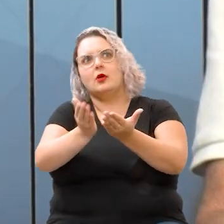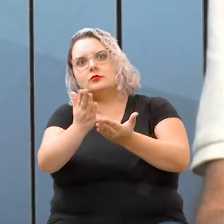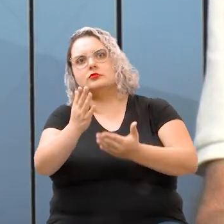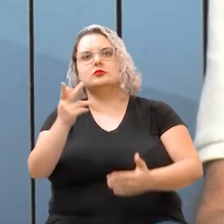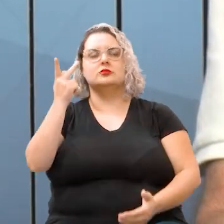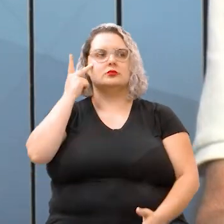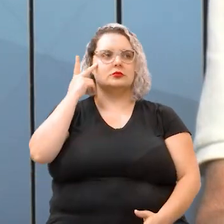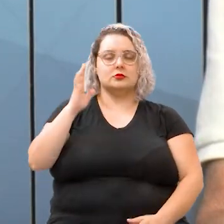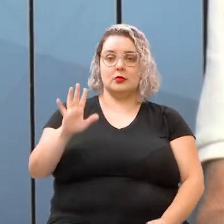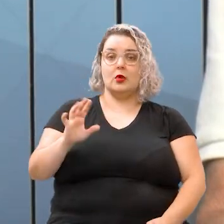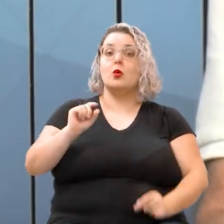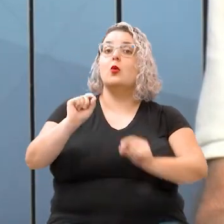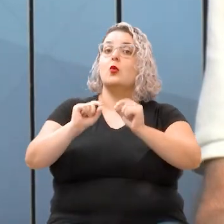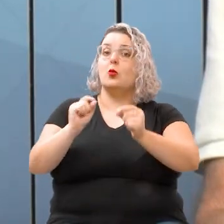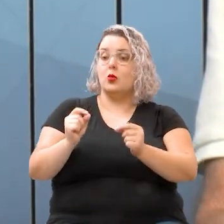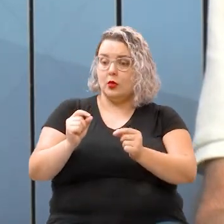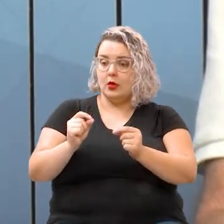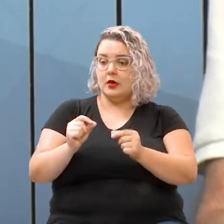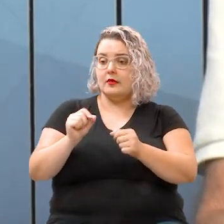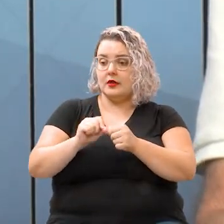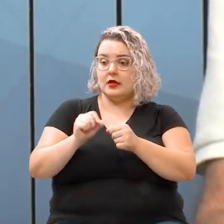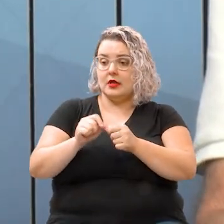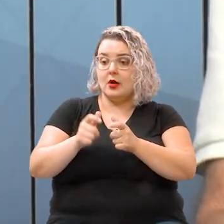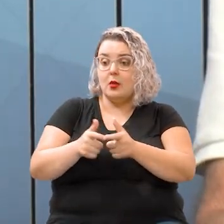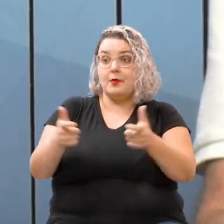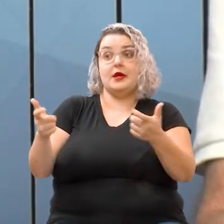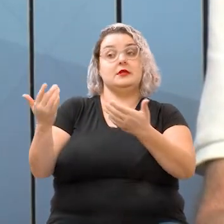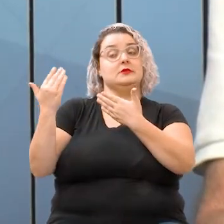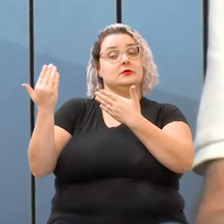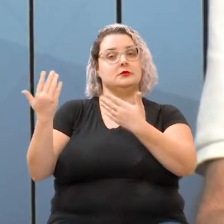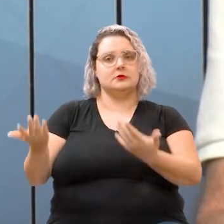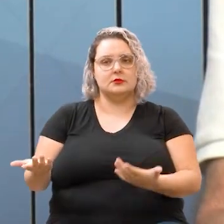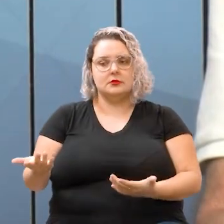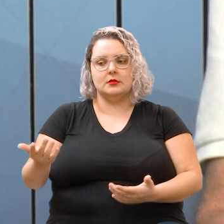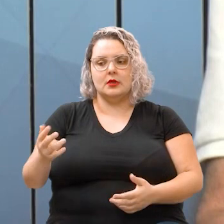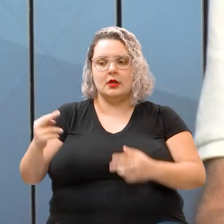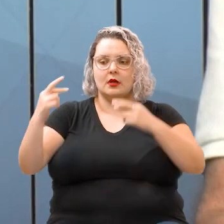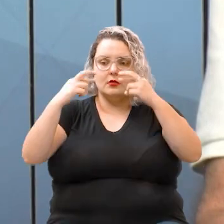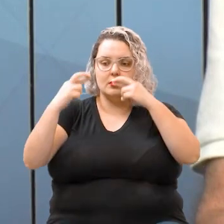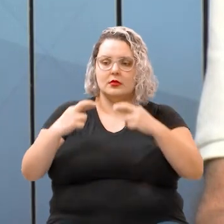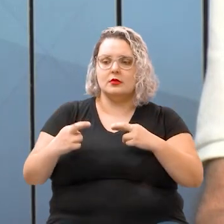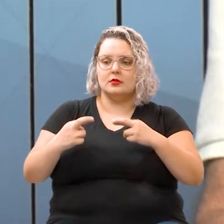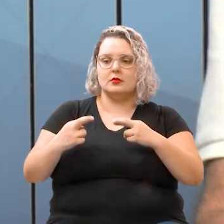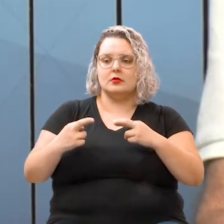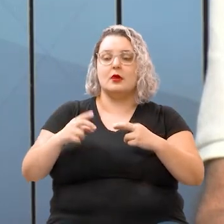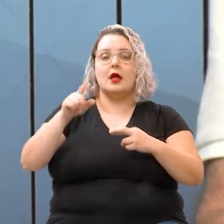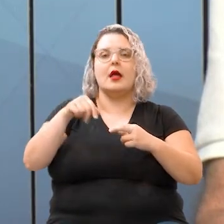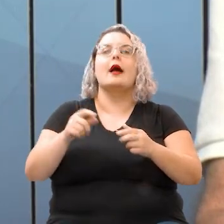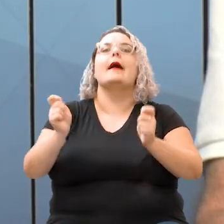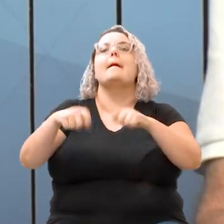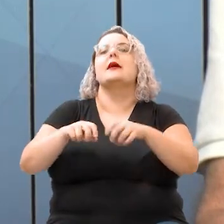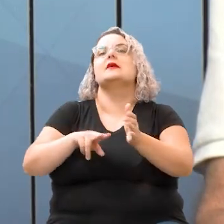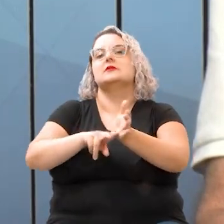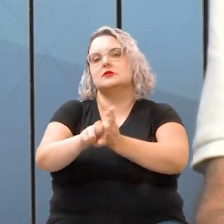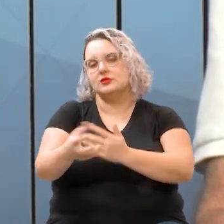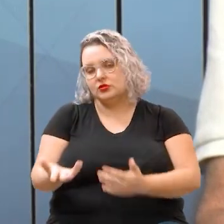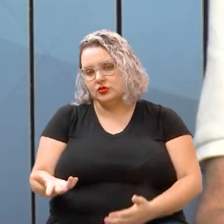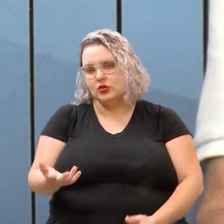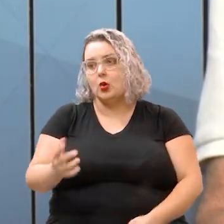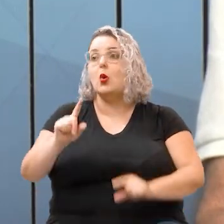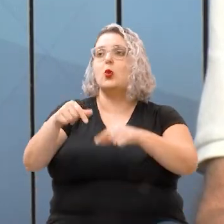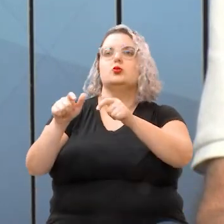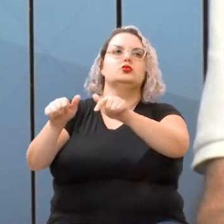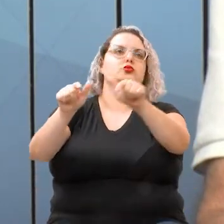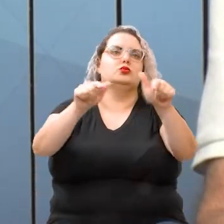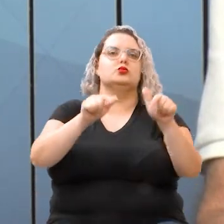procura fazer é aumentar a suspeição, porque essa questão da gente olhar a incidência tem muito a ver com a capacidade de diagnóstico também. Tá. Outras